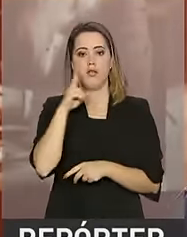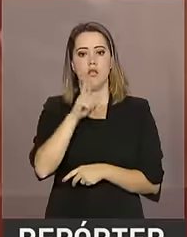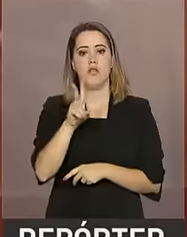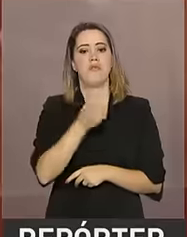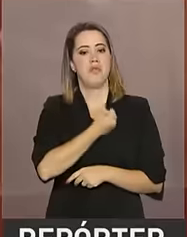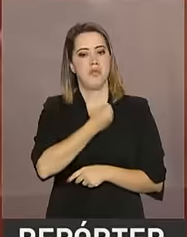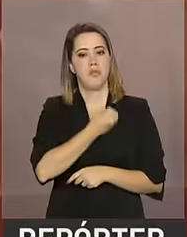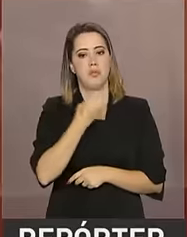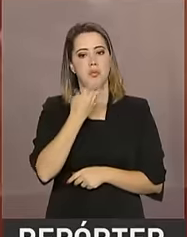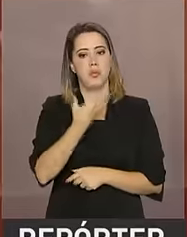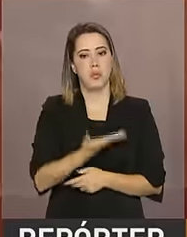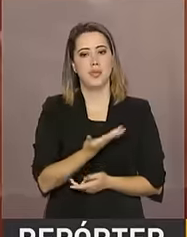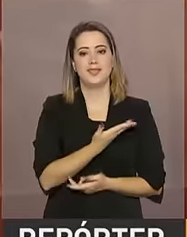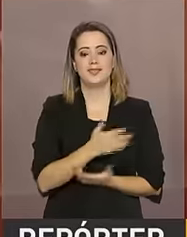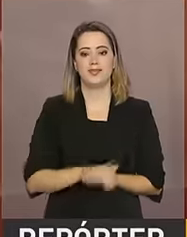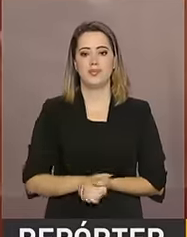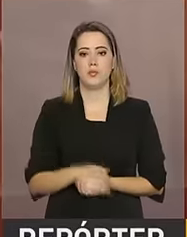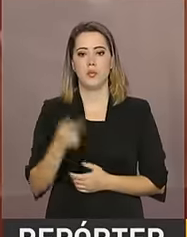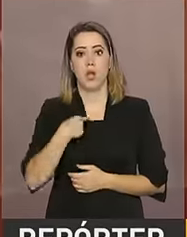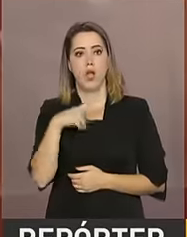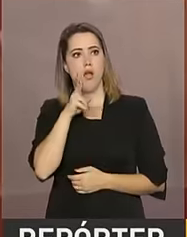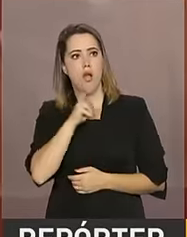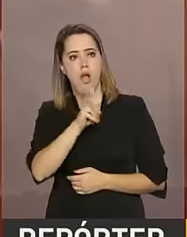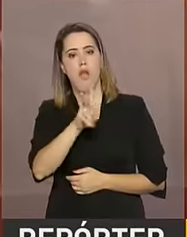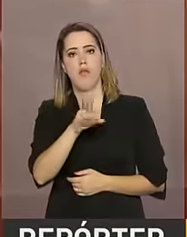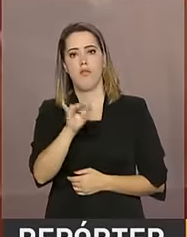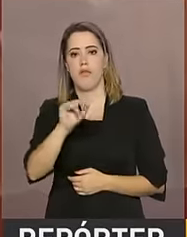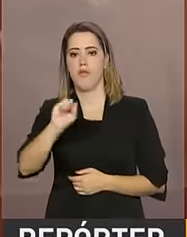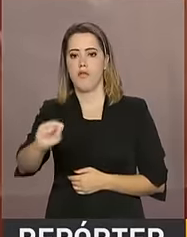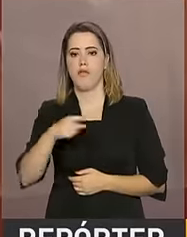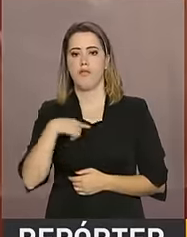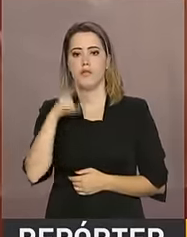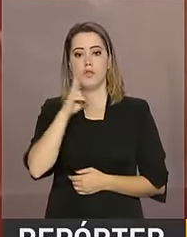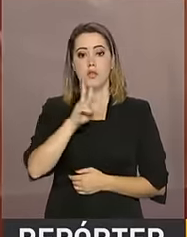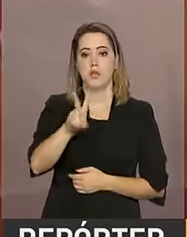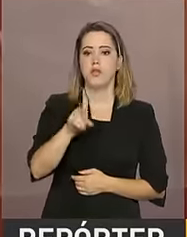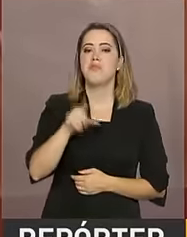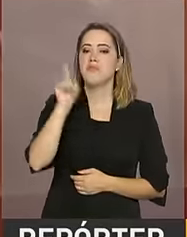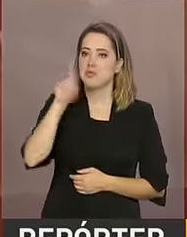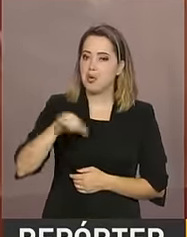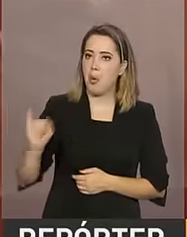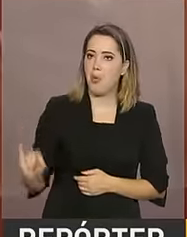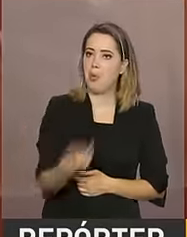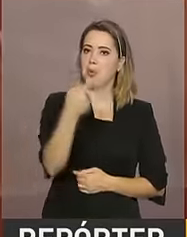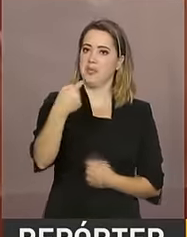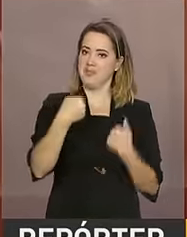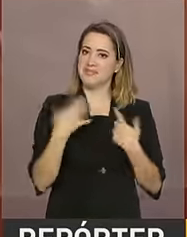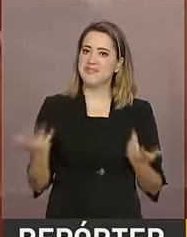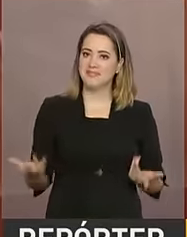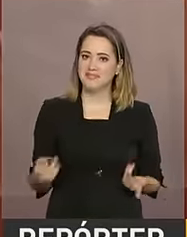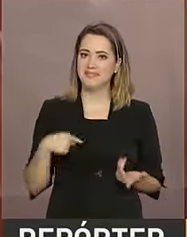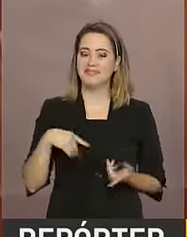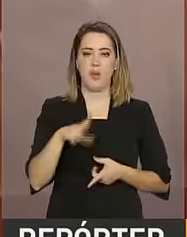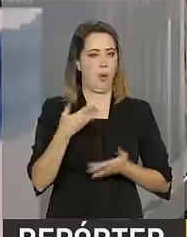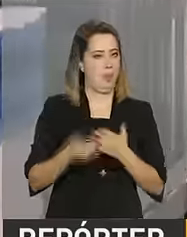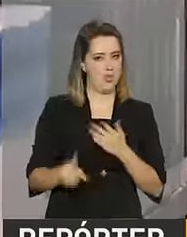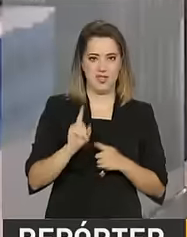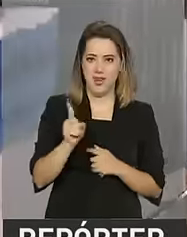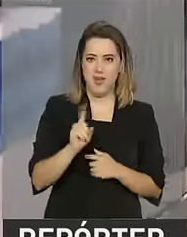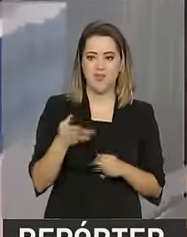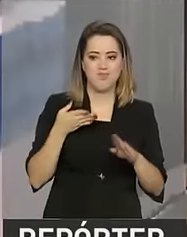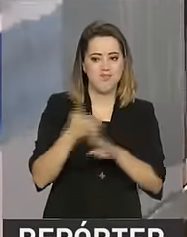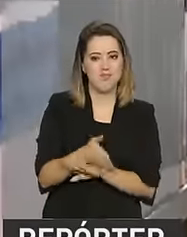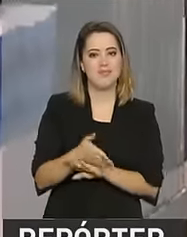chance quando eu descobri o fiéis Aí eu falei não agora é a minha oportunidade é a minha chance e eu não deixei de desperdiçar